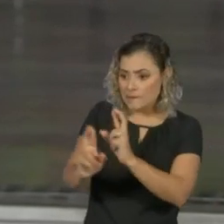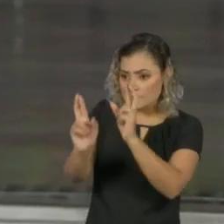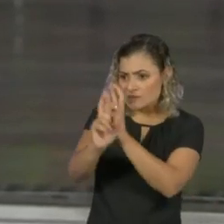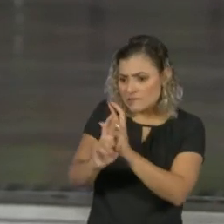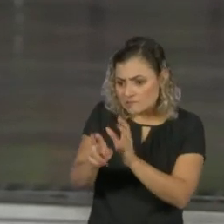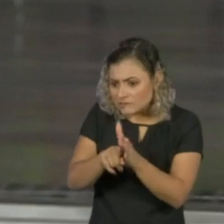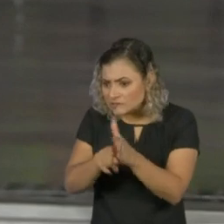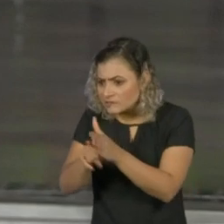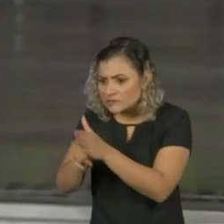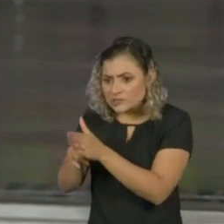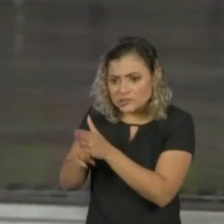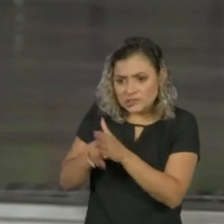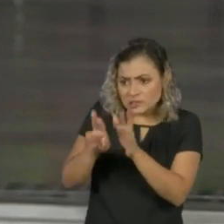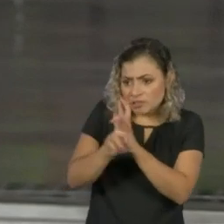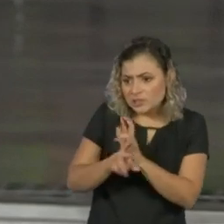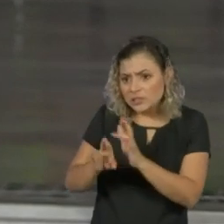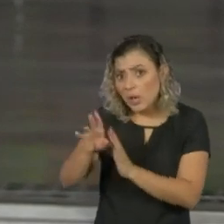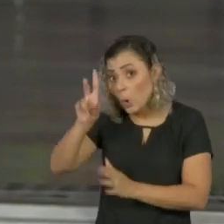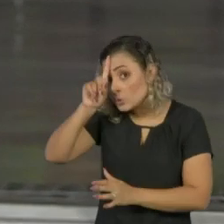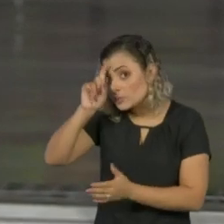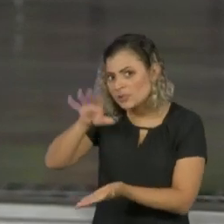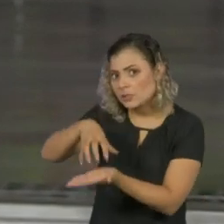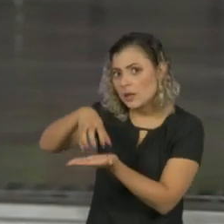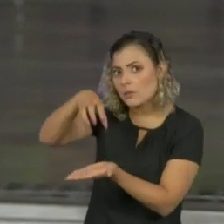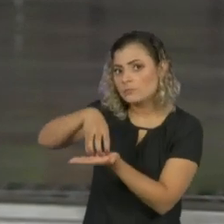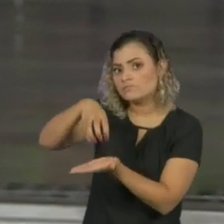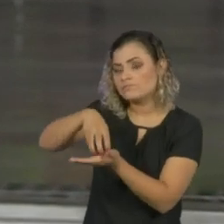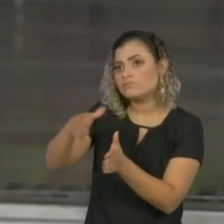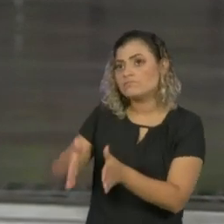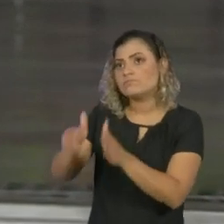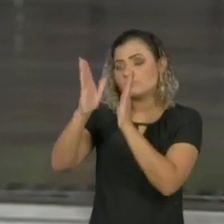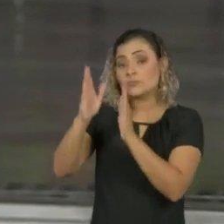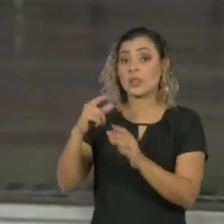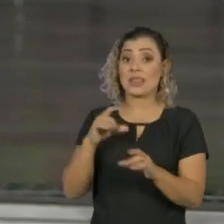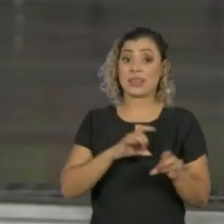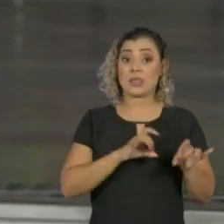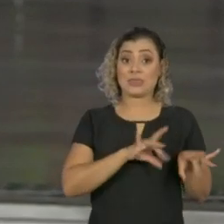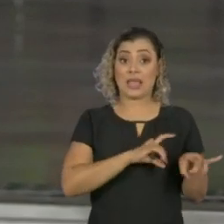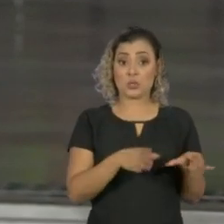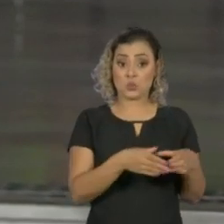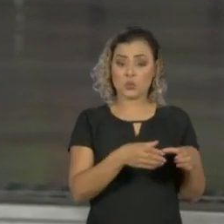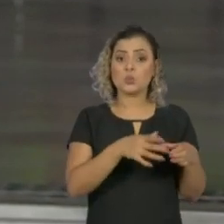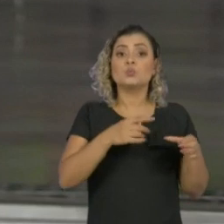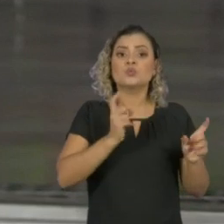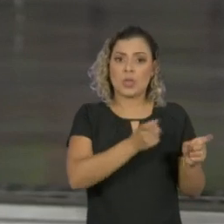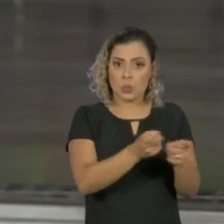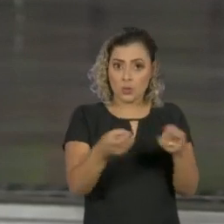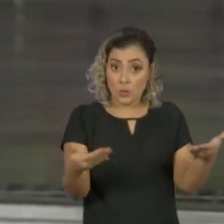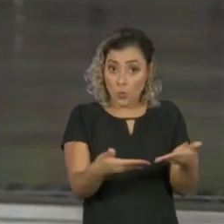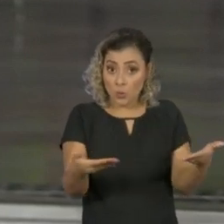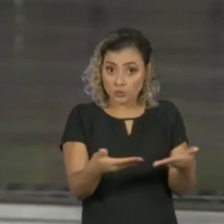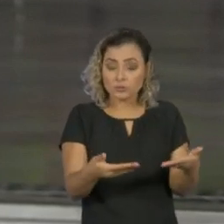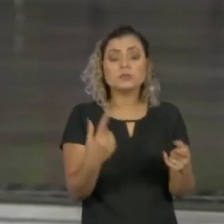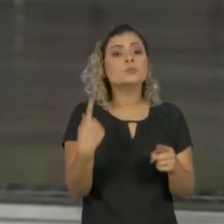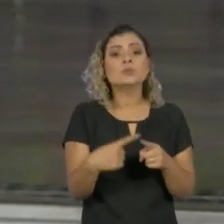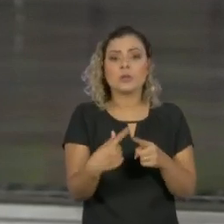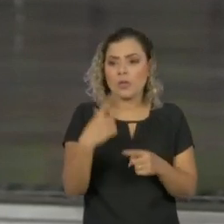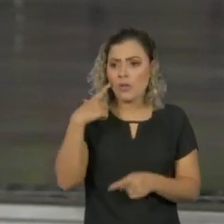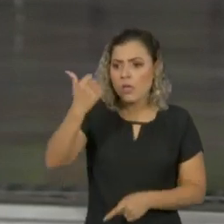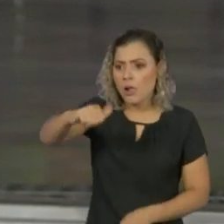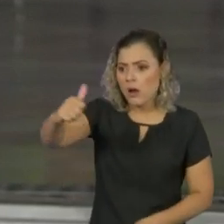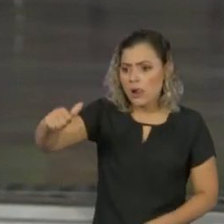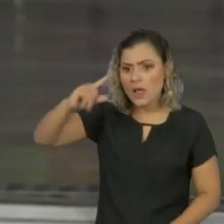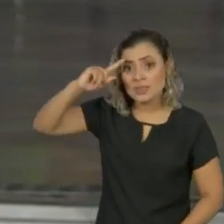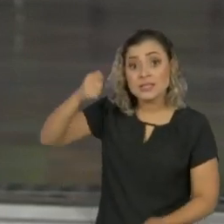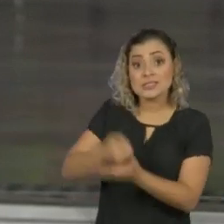ordem sanitária. As equipes estão reunidas nesse momento, os técnicos estão reunidos nesse momento, para a averiguação final,